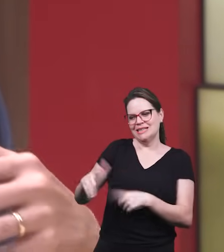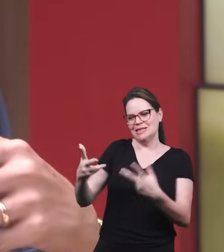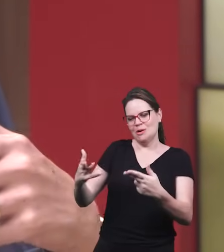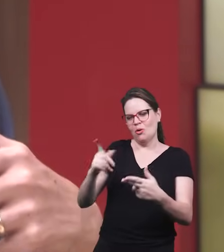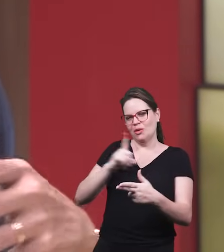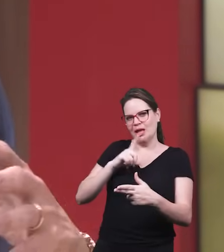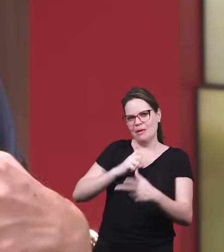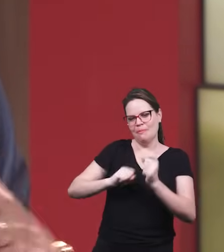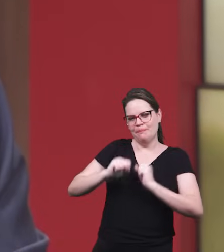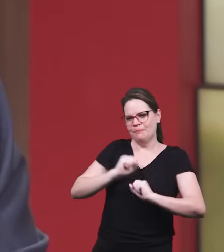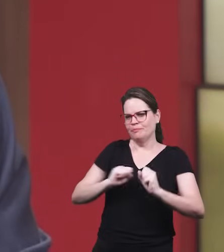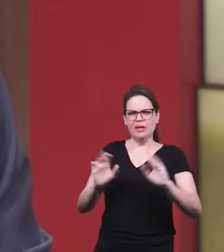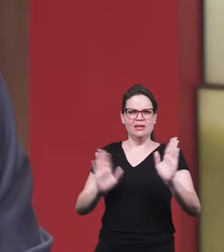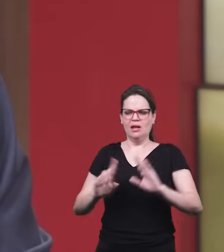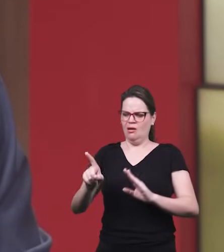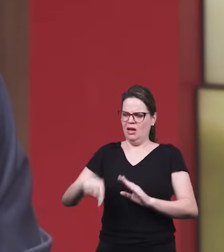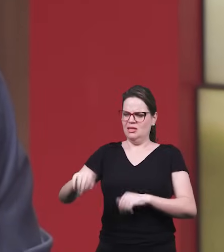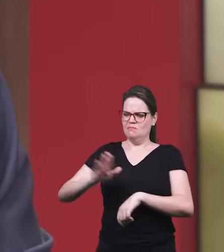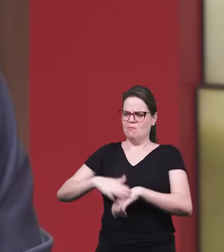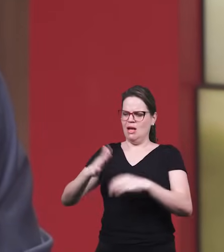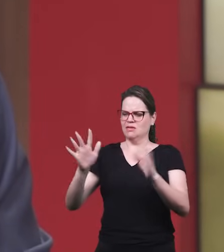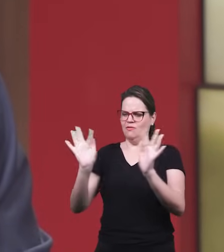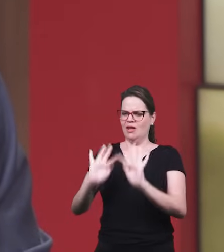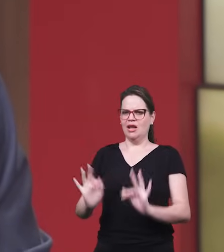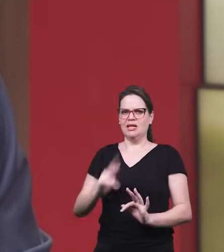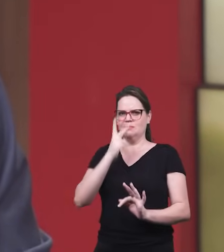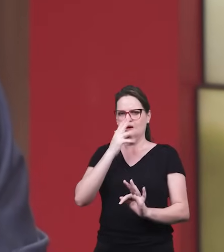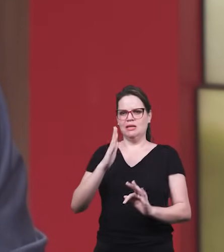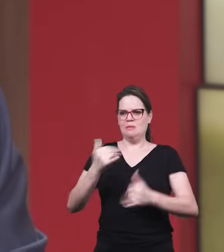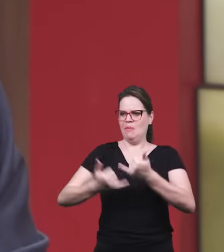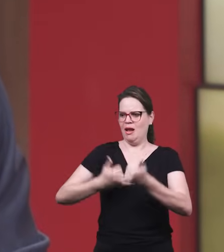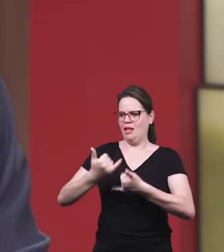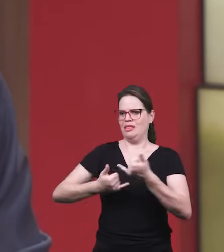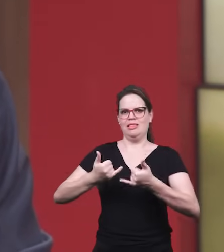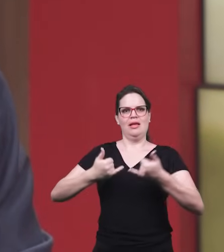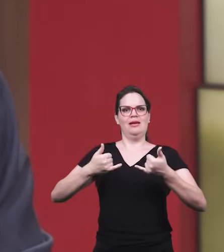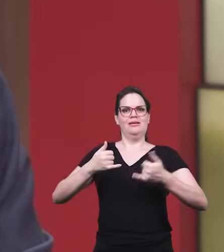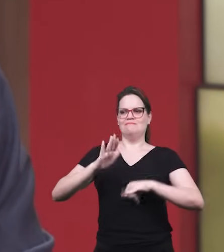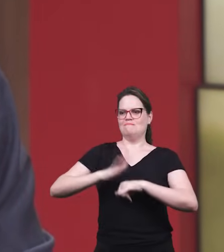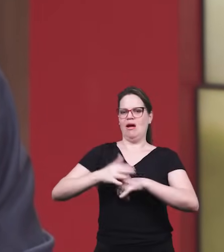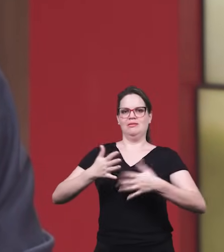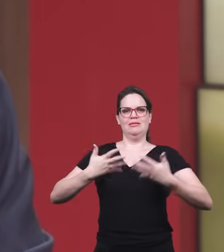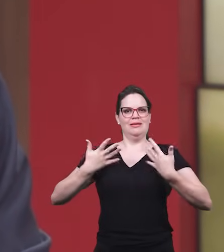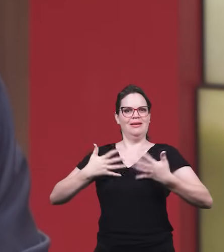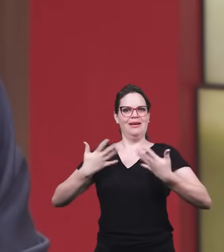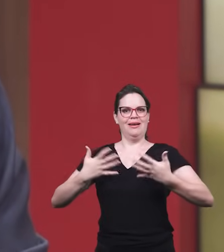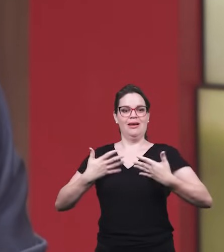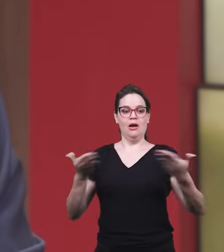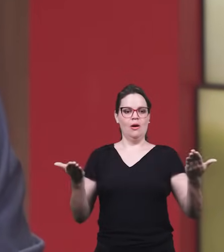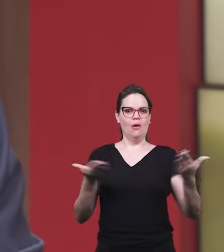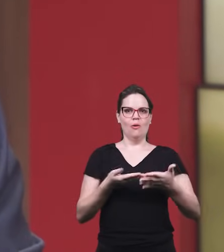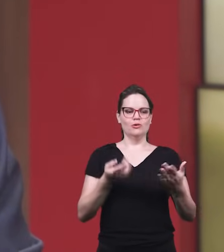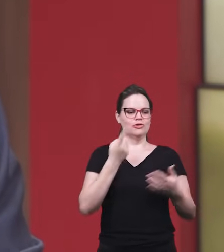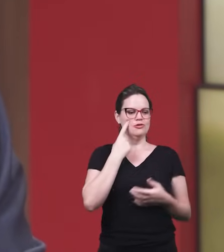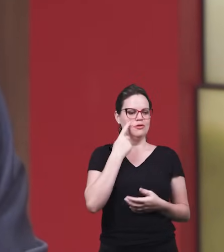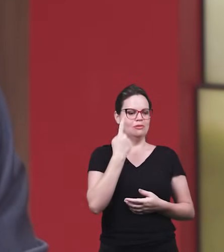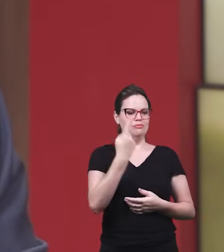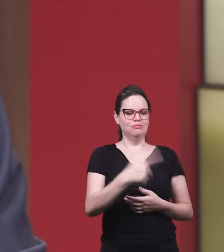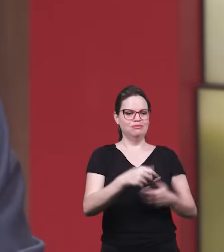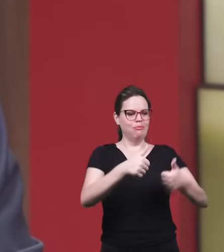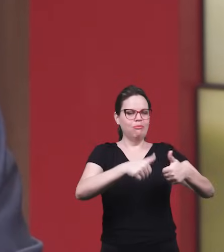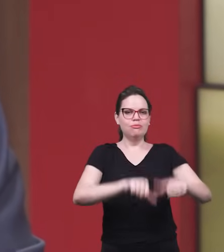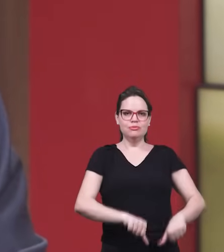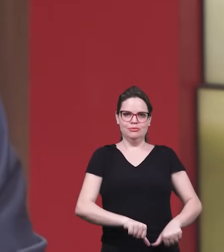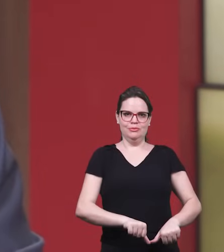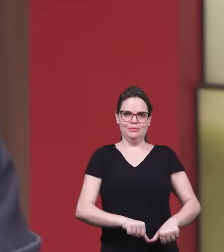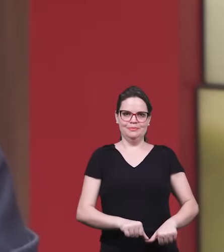eram ativas, felizes, Então, o texto fala assim, que crescendo o filho.